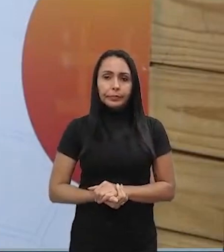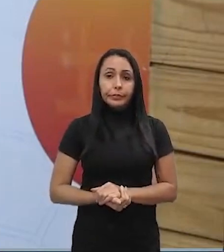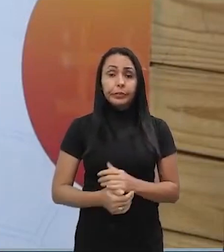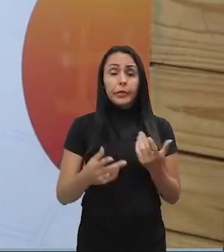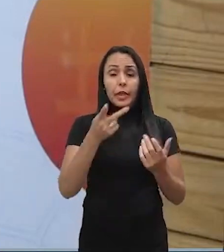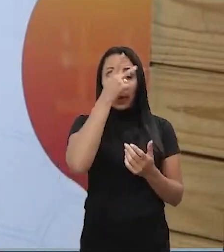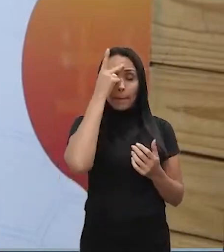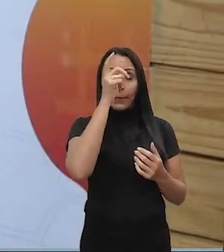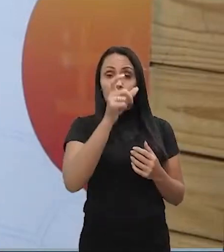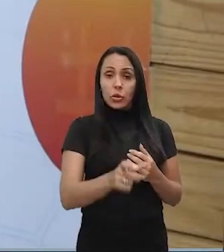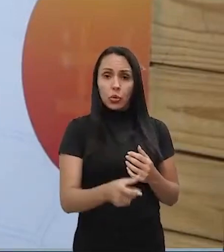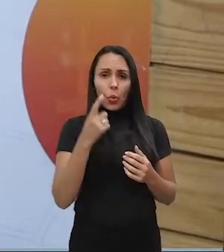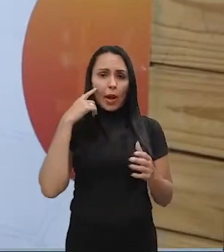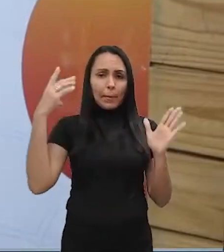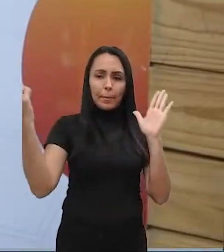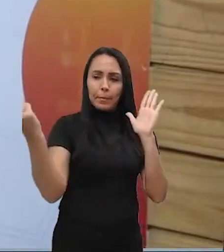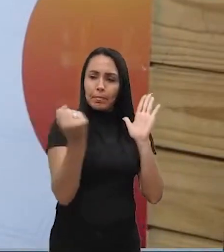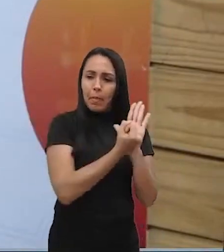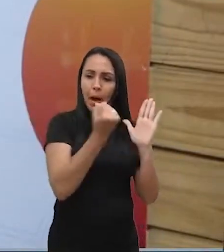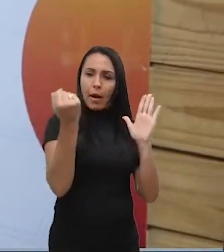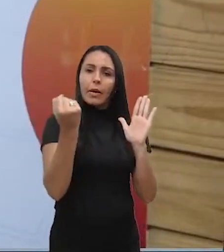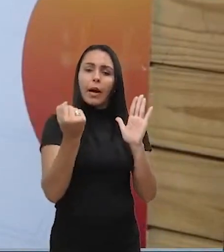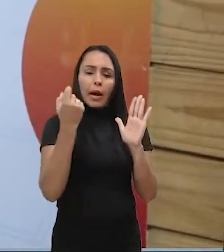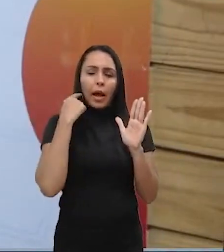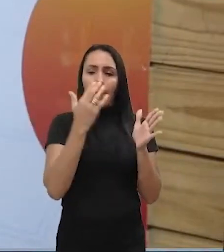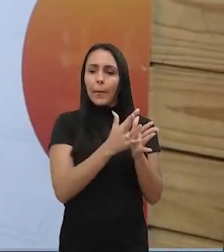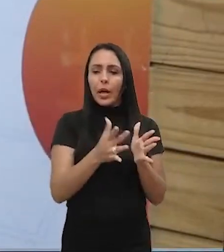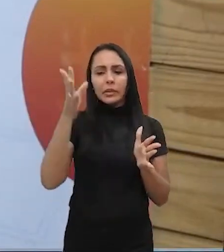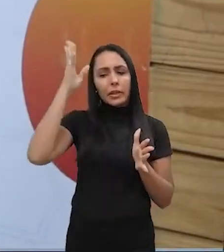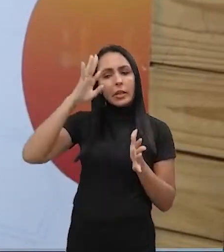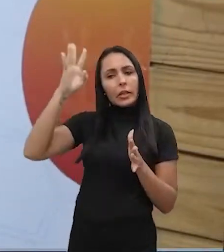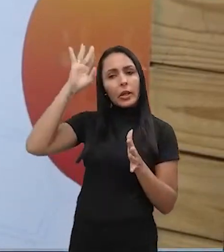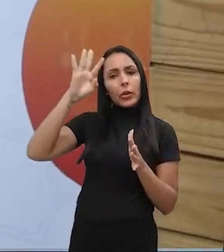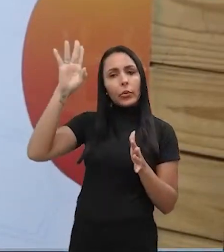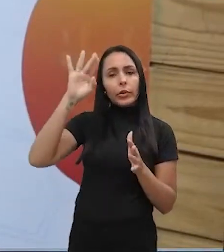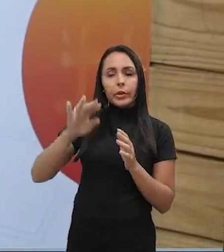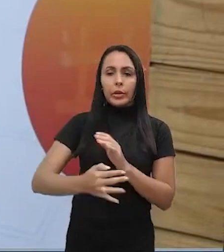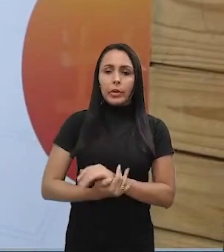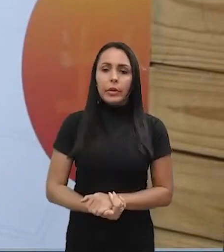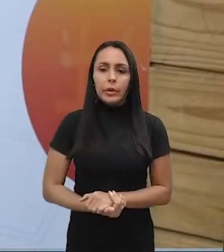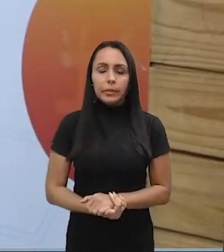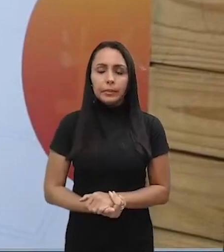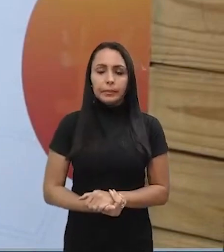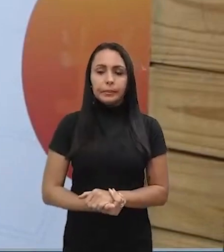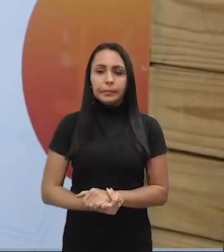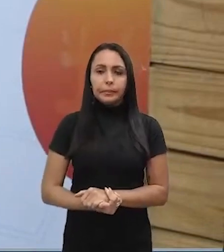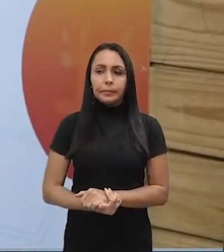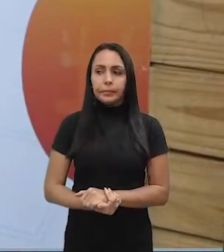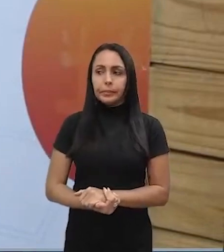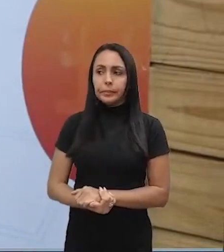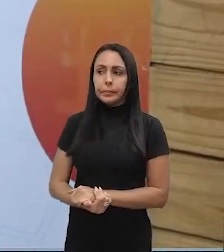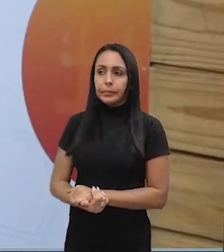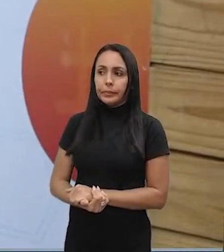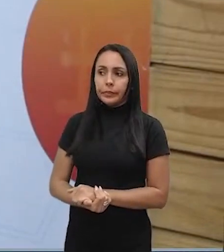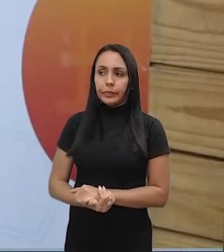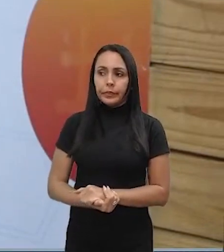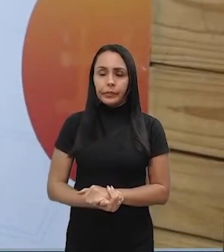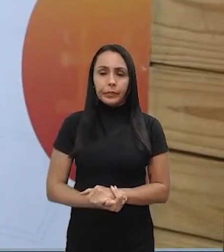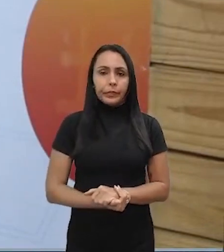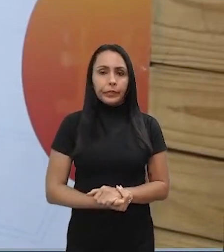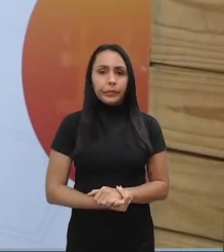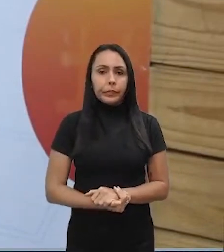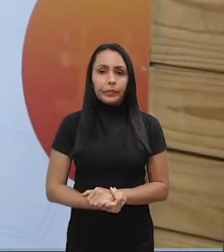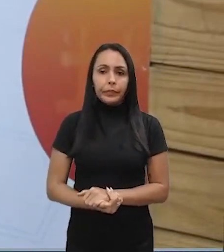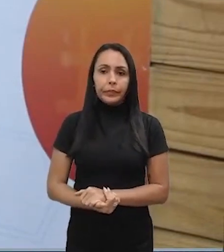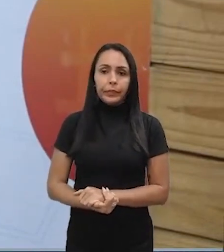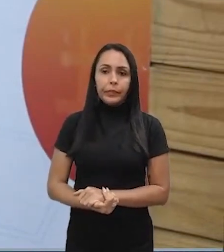é a pessoa que marca toda a parte teórica para nós, ok? A